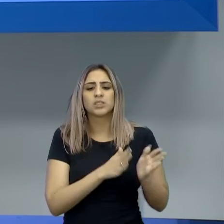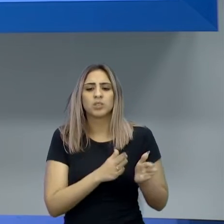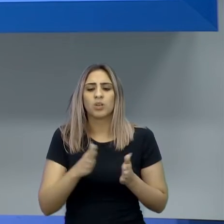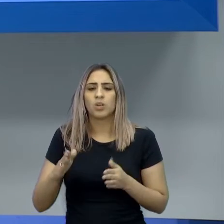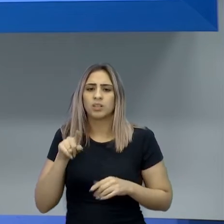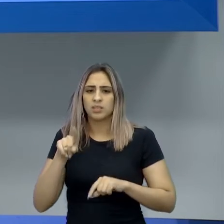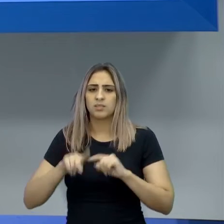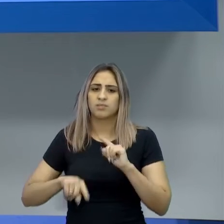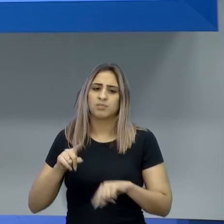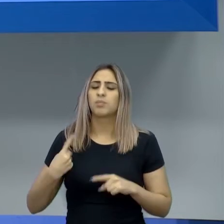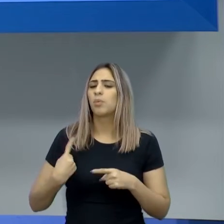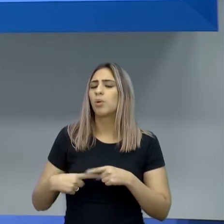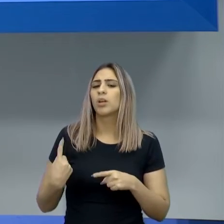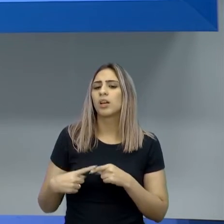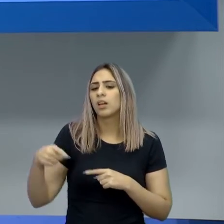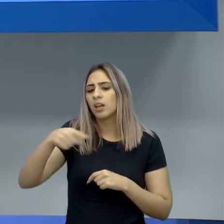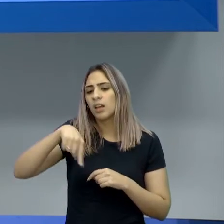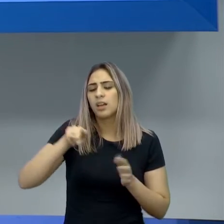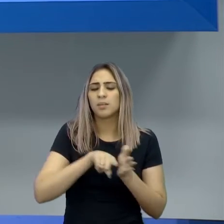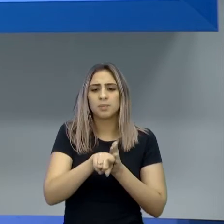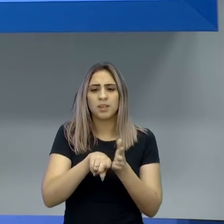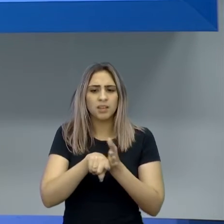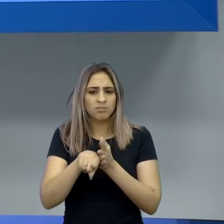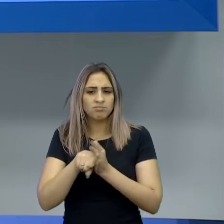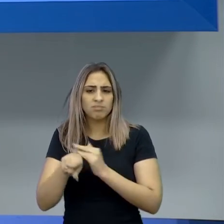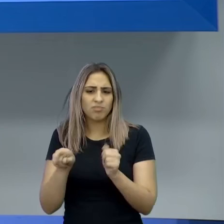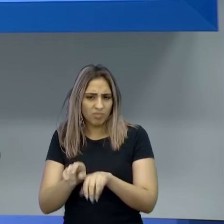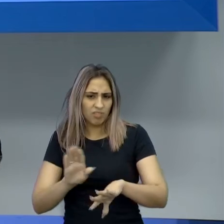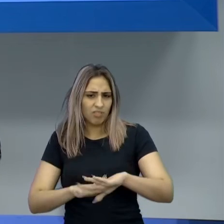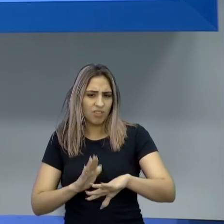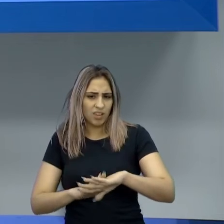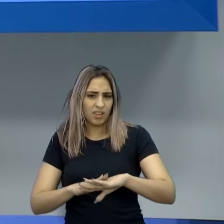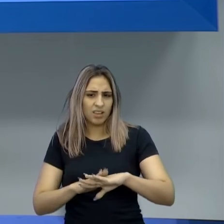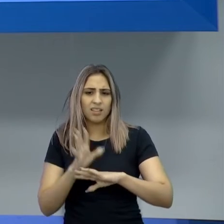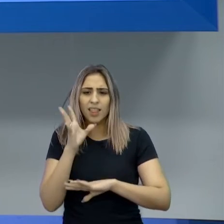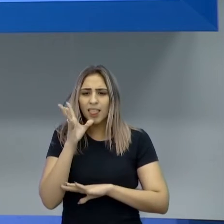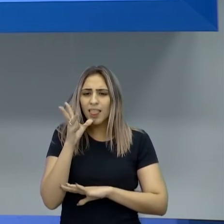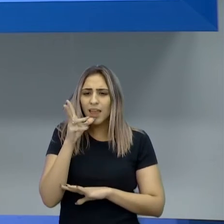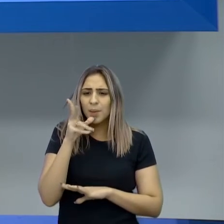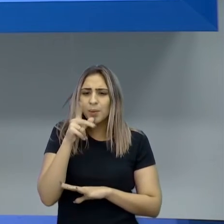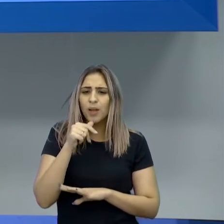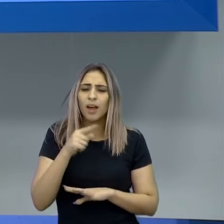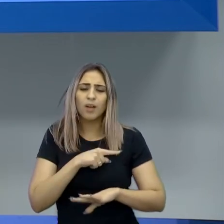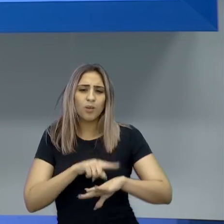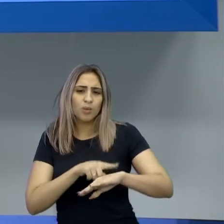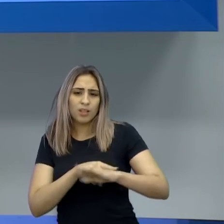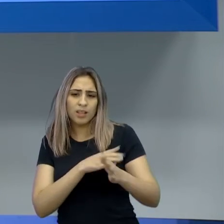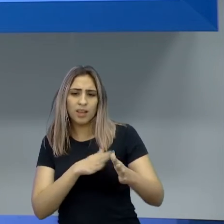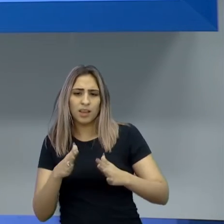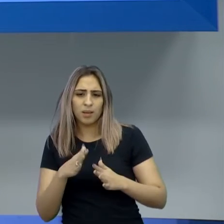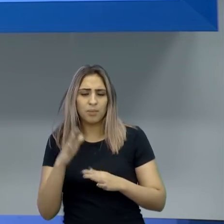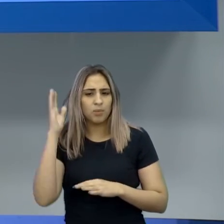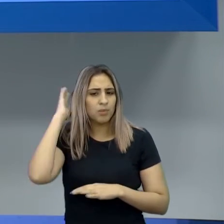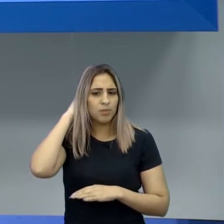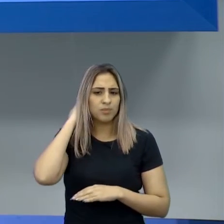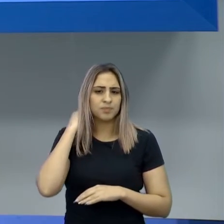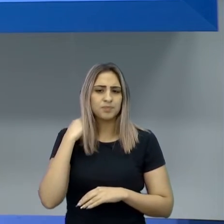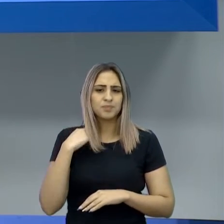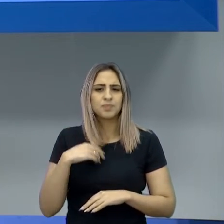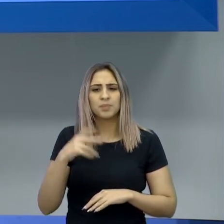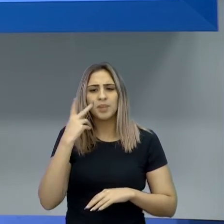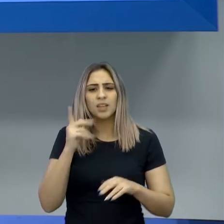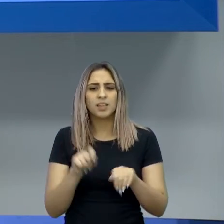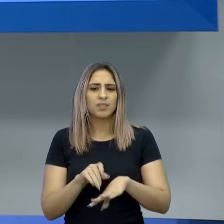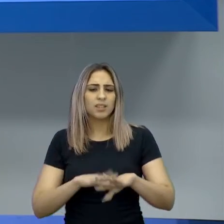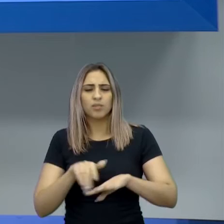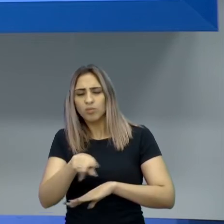desses materiais. Por quê? Essas pesquisas realizadas, elas demoraram um tempo considerável aí para ser feito, né? E